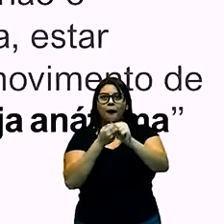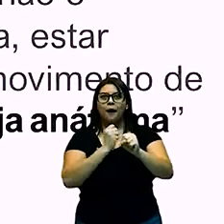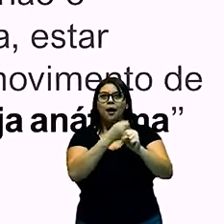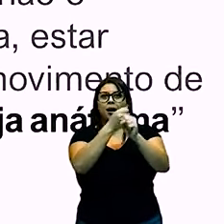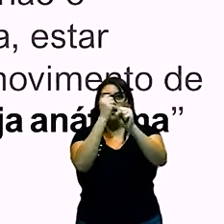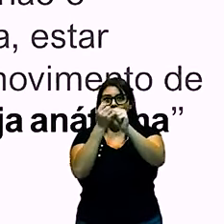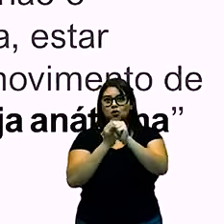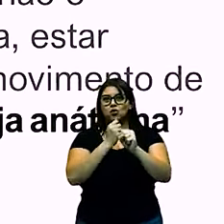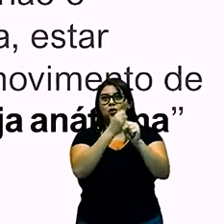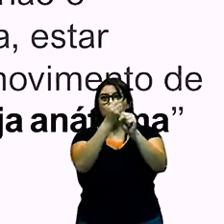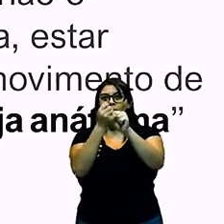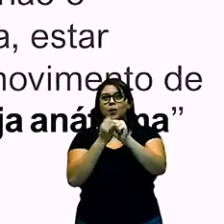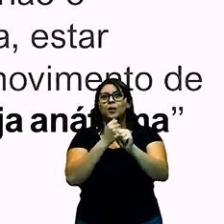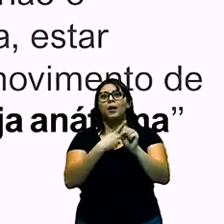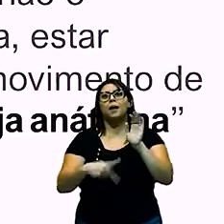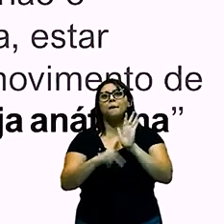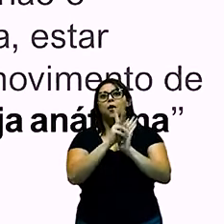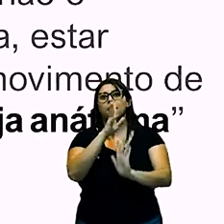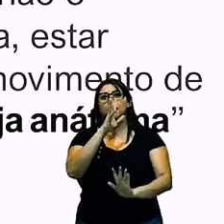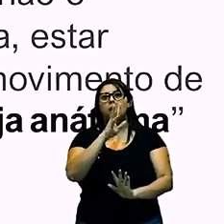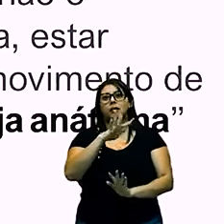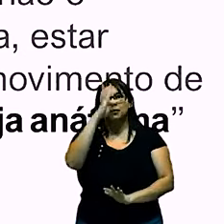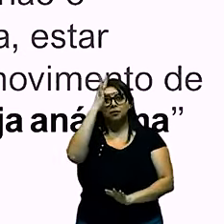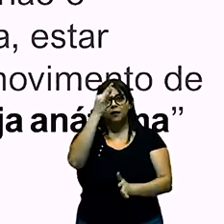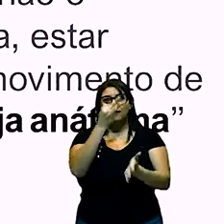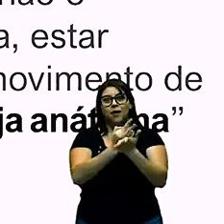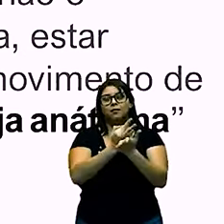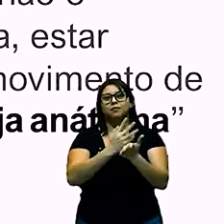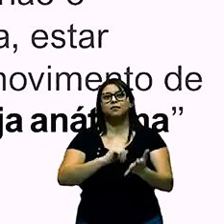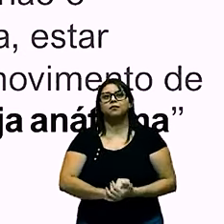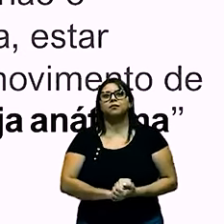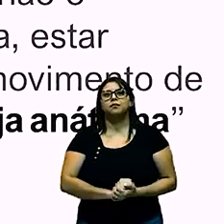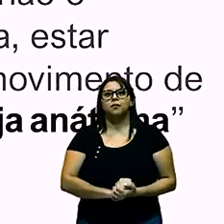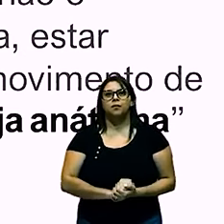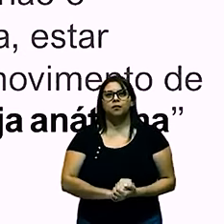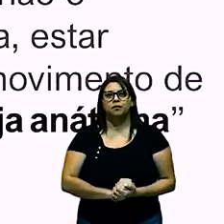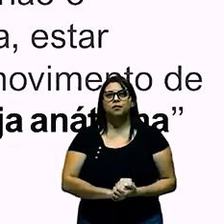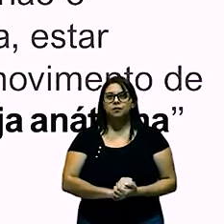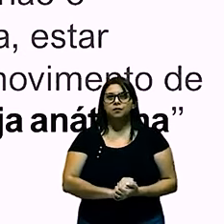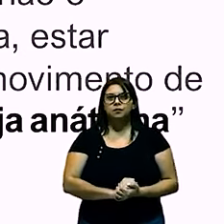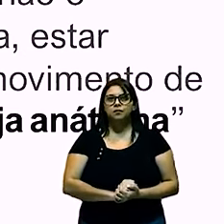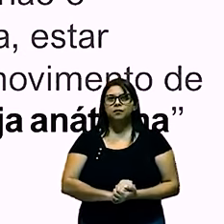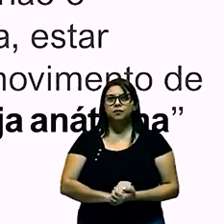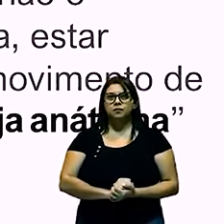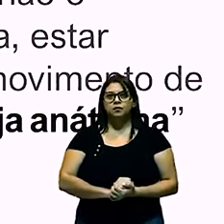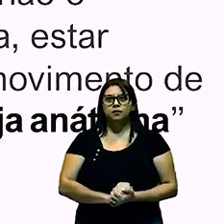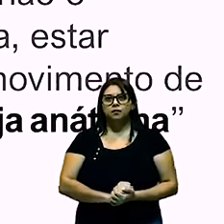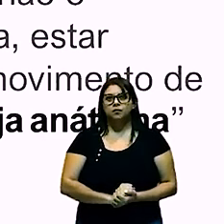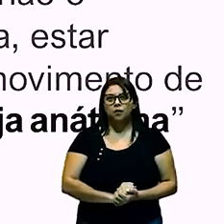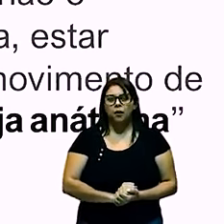o Concílio de Trento, na Contra-Reforma, eles escreveram sobre, então, esse princípio de somente a